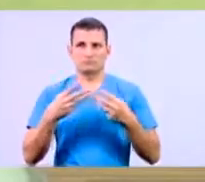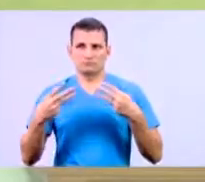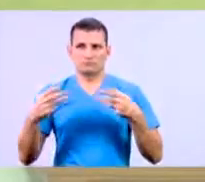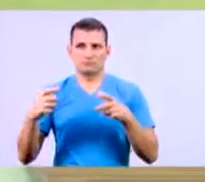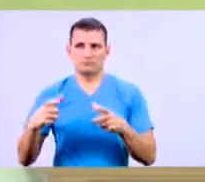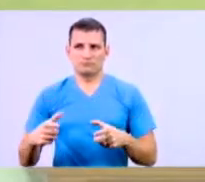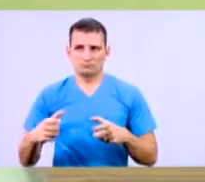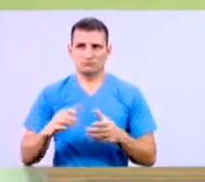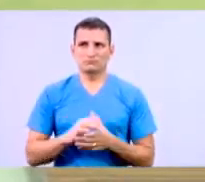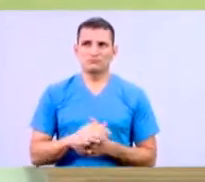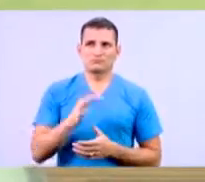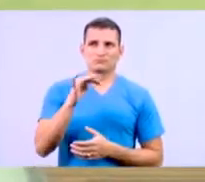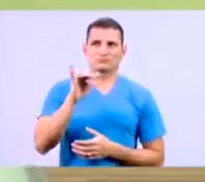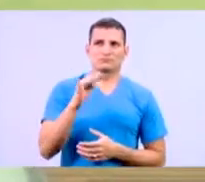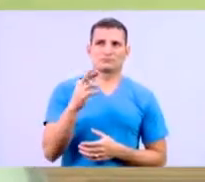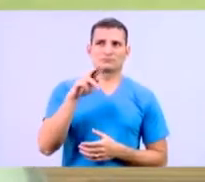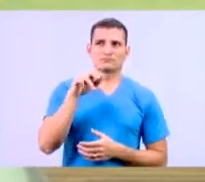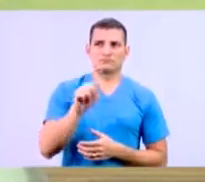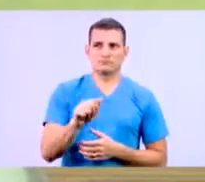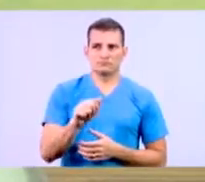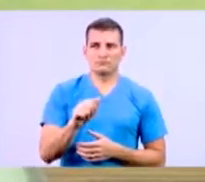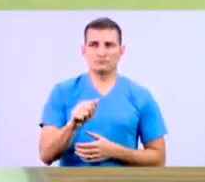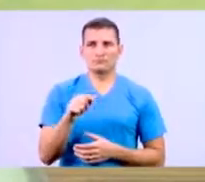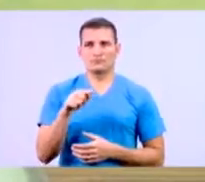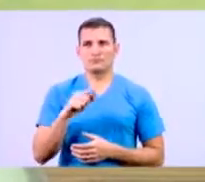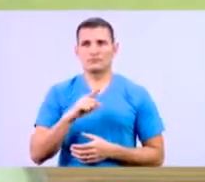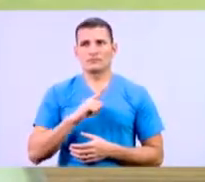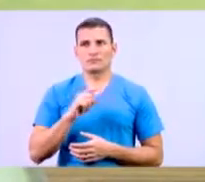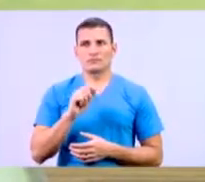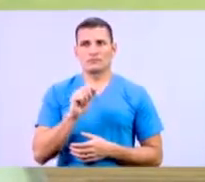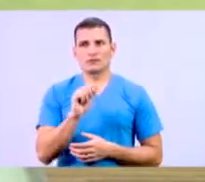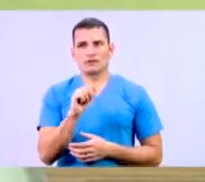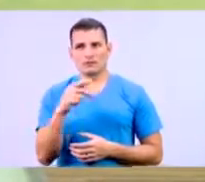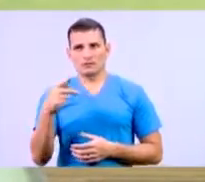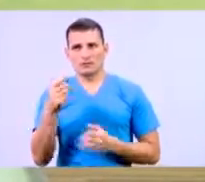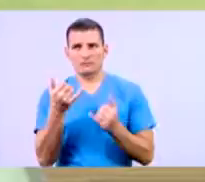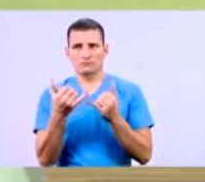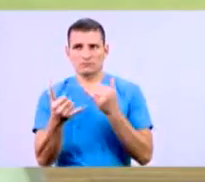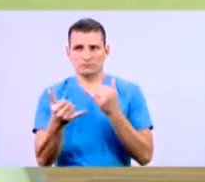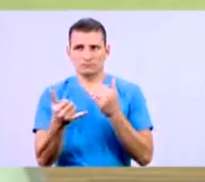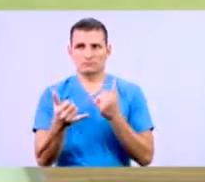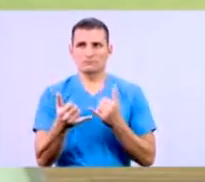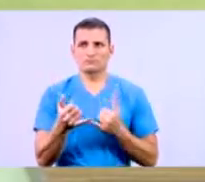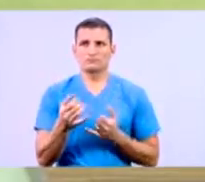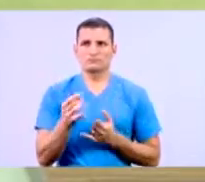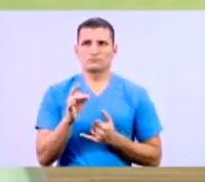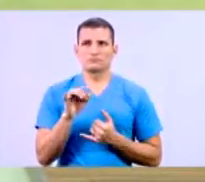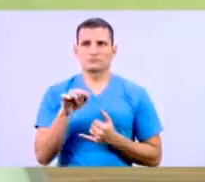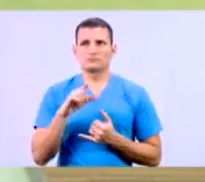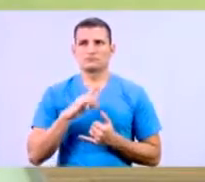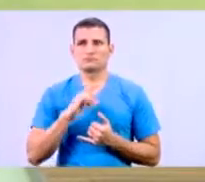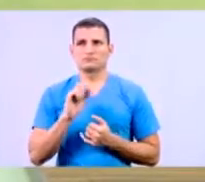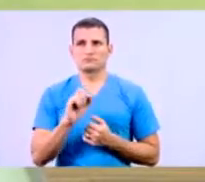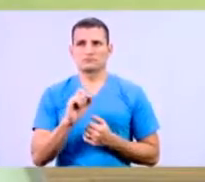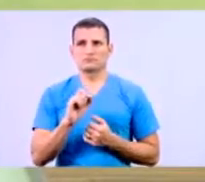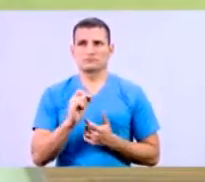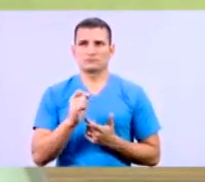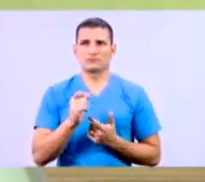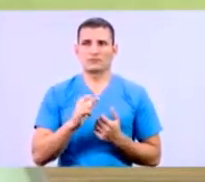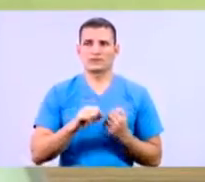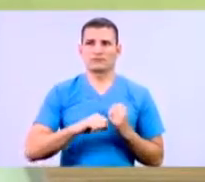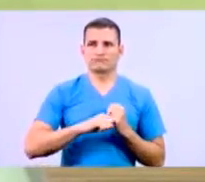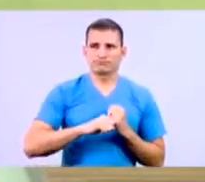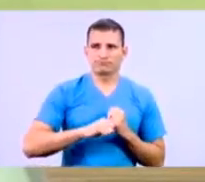As fibras, elas, embora tenham aplicações similares ao que eu já mencionei, só que há um aumento da velocidade. Ao invés de